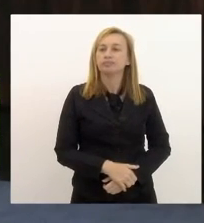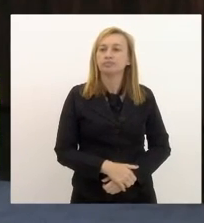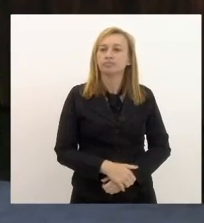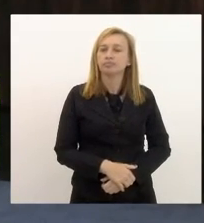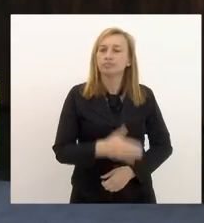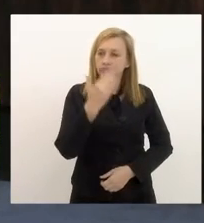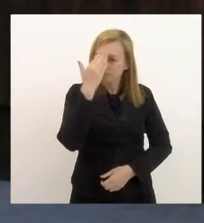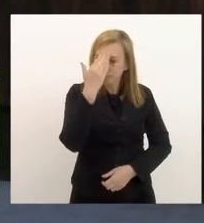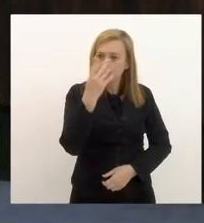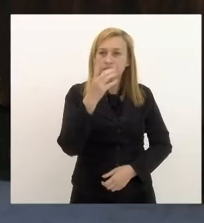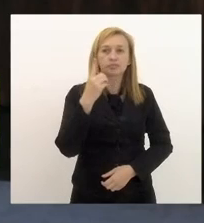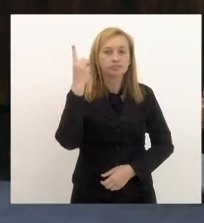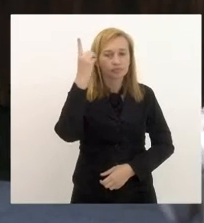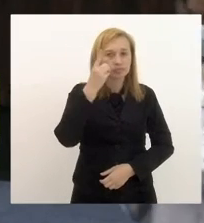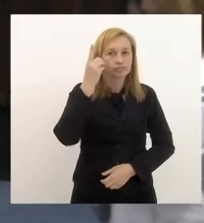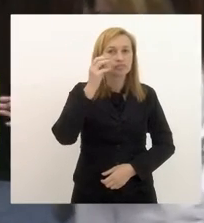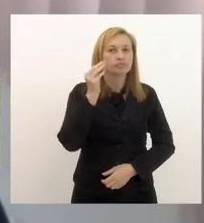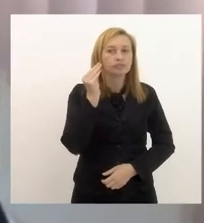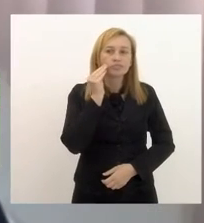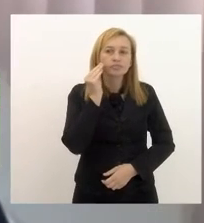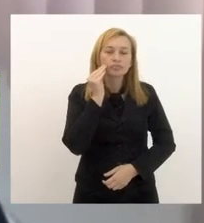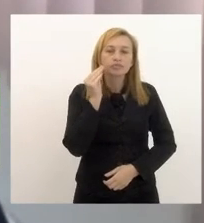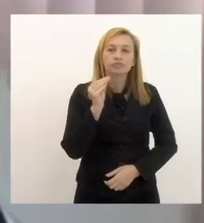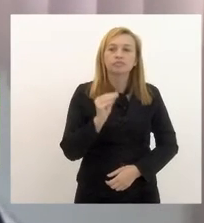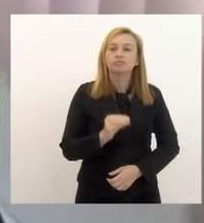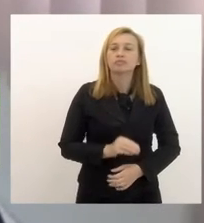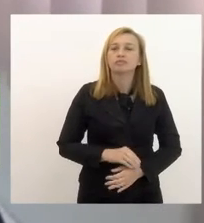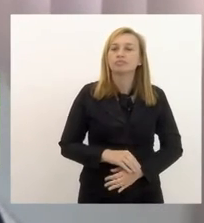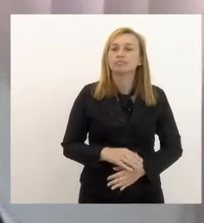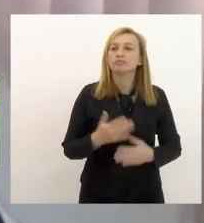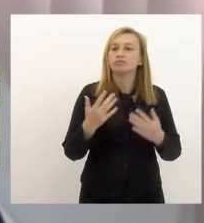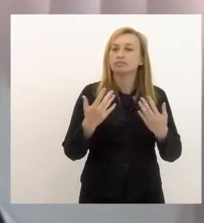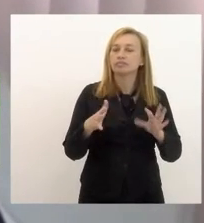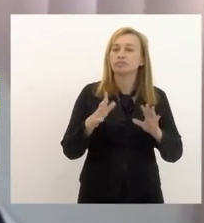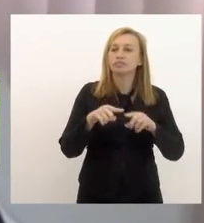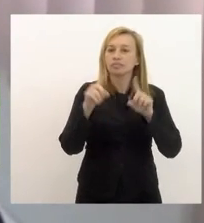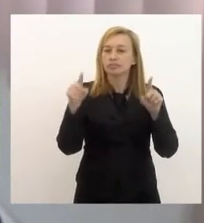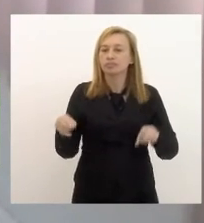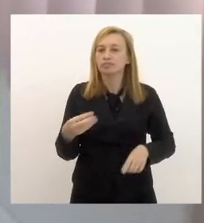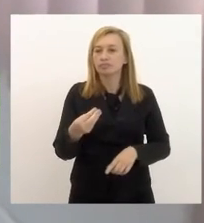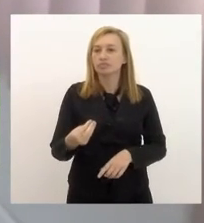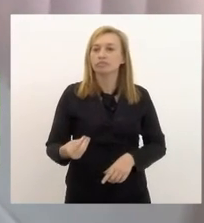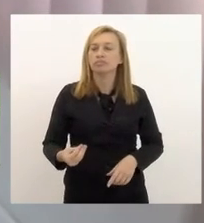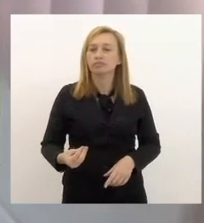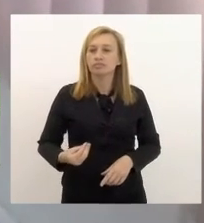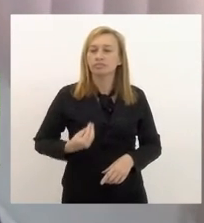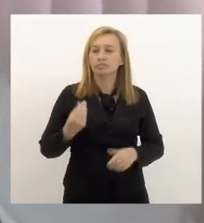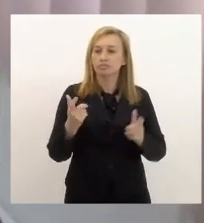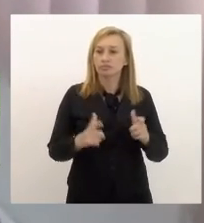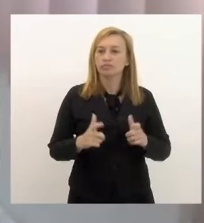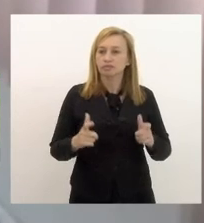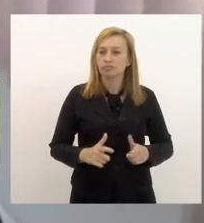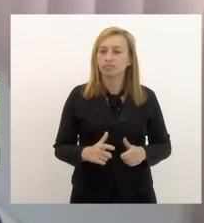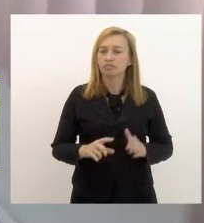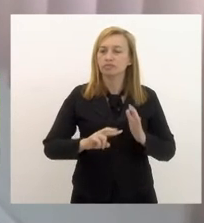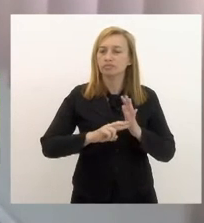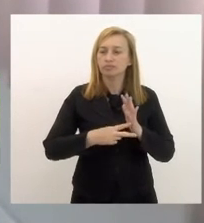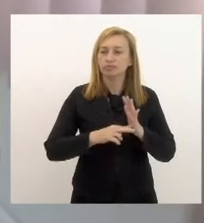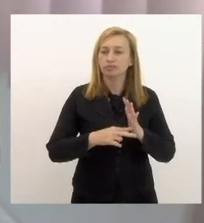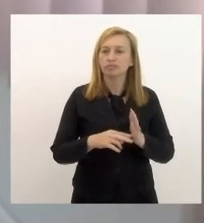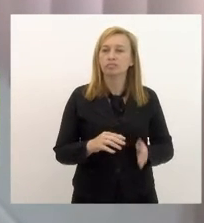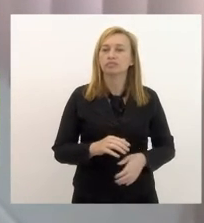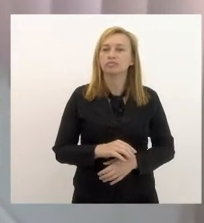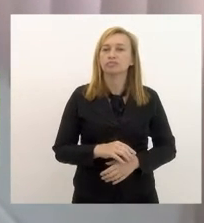e obrigado deputados pela oportunidade saúde servidor de presente eu falo pelo siffert indicado de